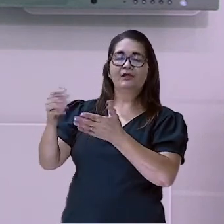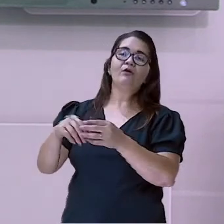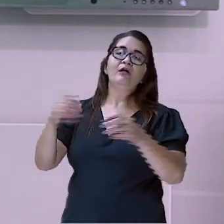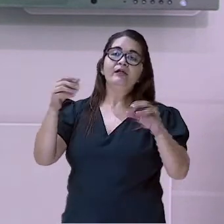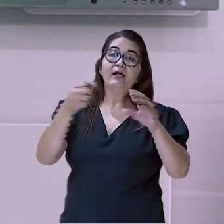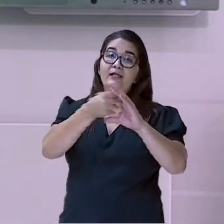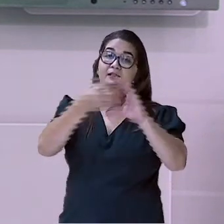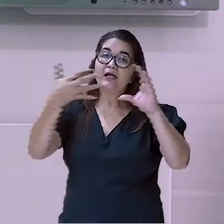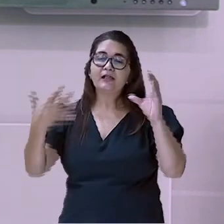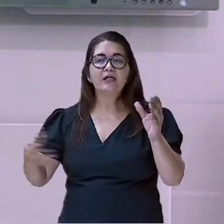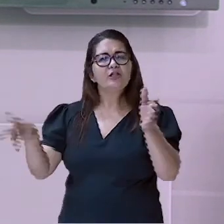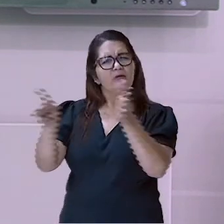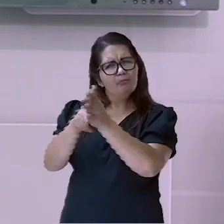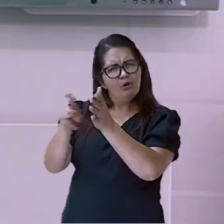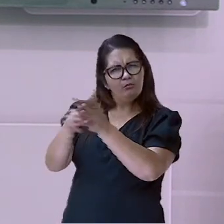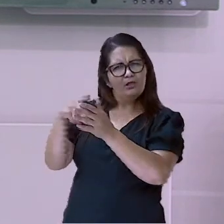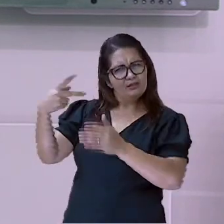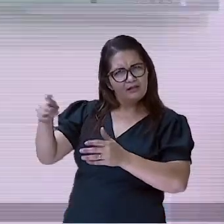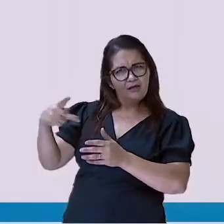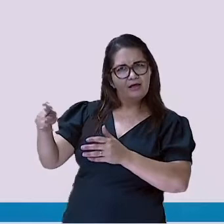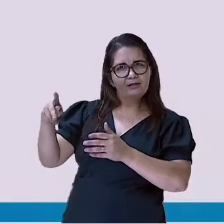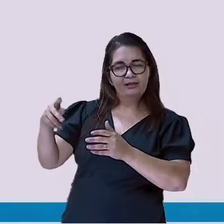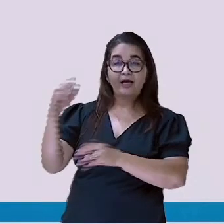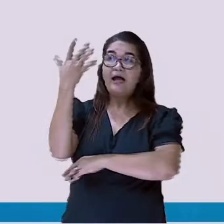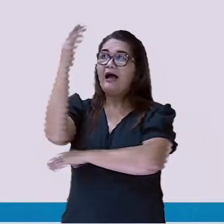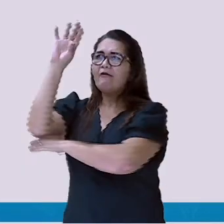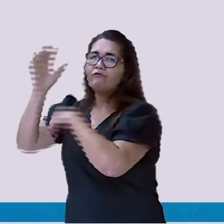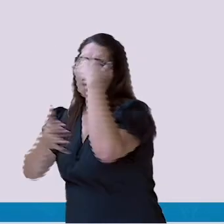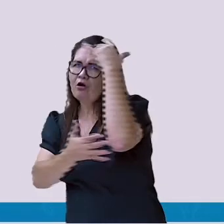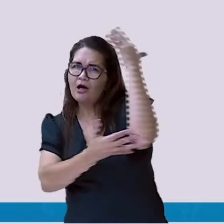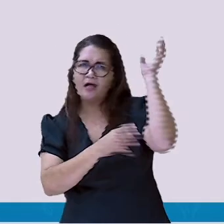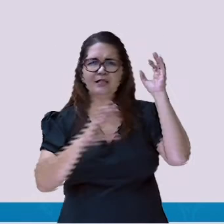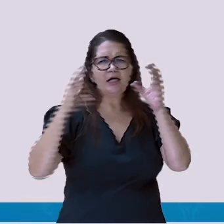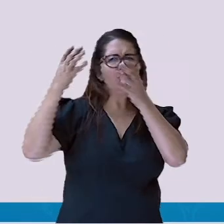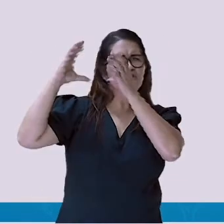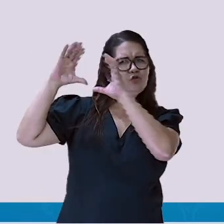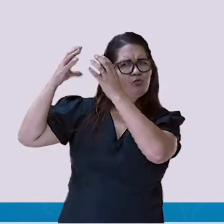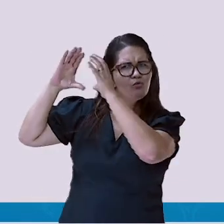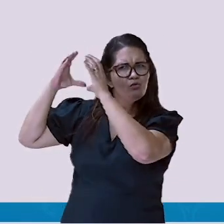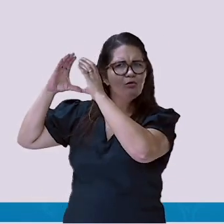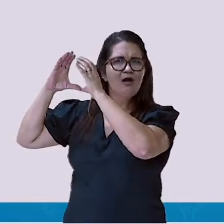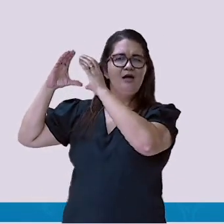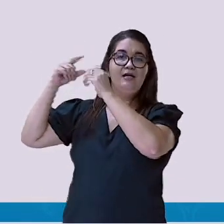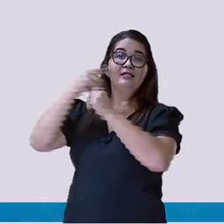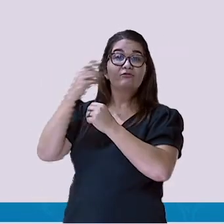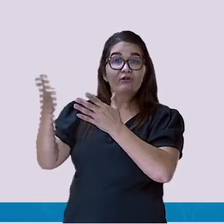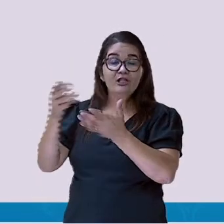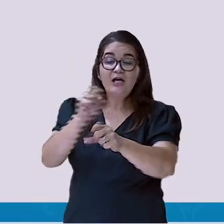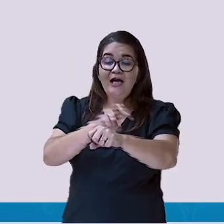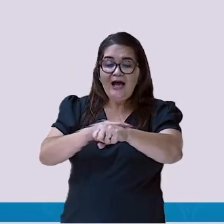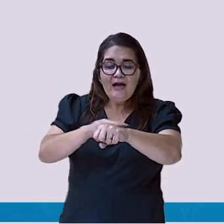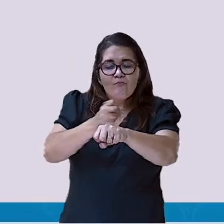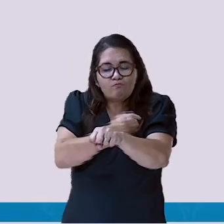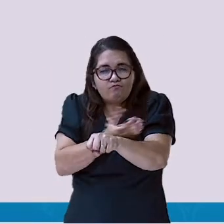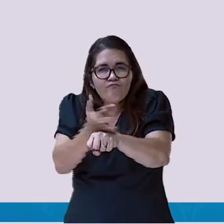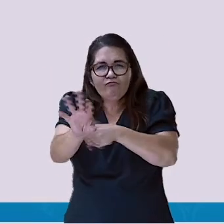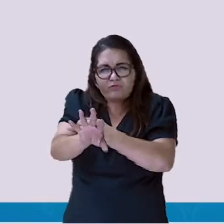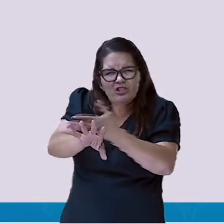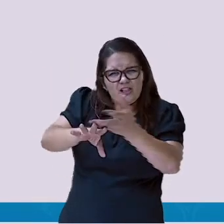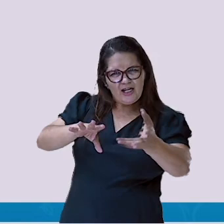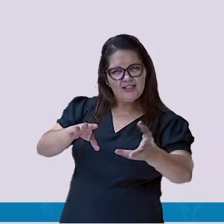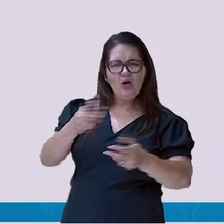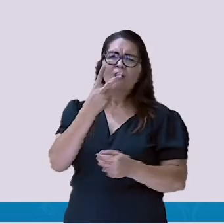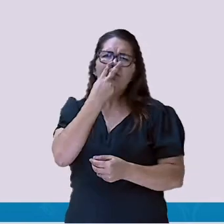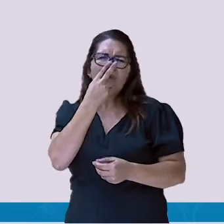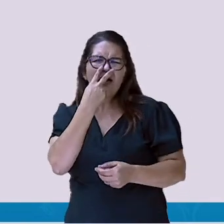E aí tem algumas características próprias. A mata de cocais apresenta uma vegetação que a gente conhece, por exemplo, como parecendo